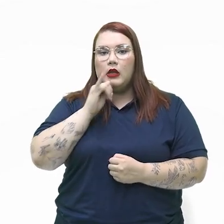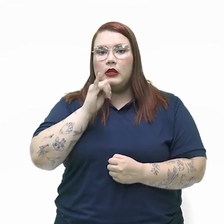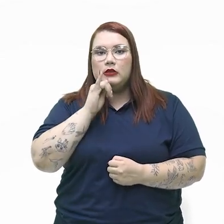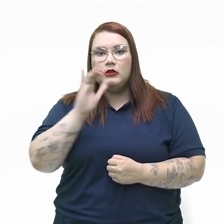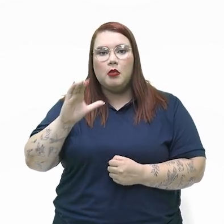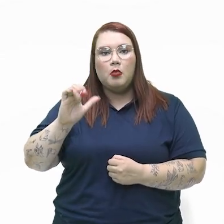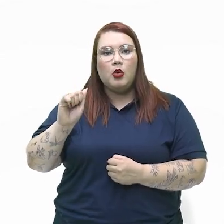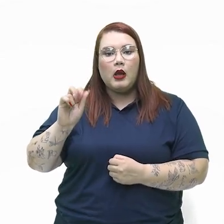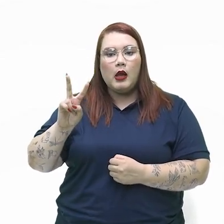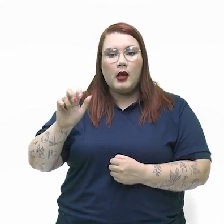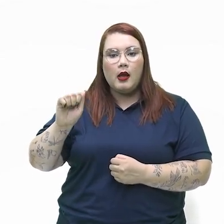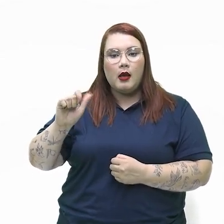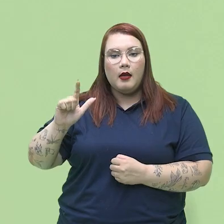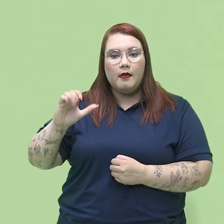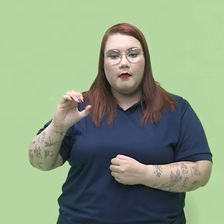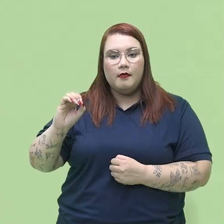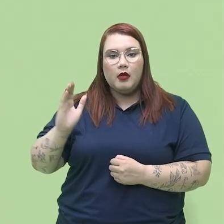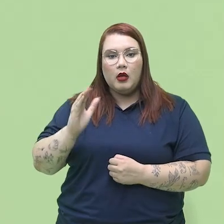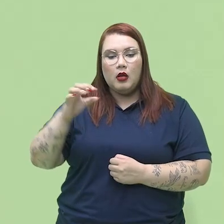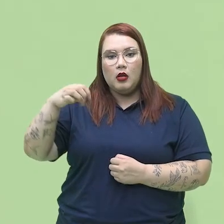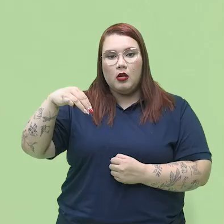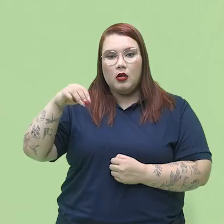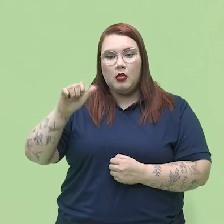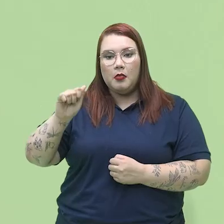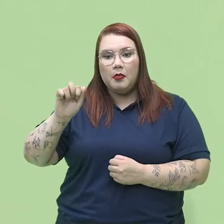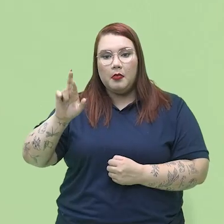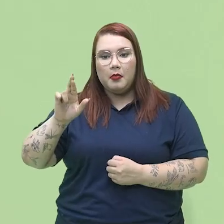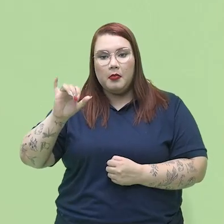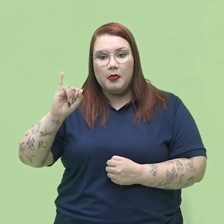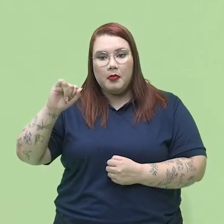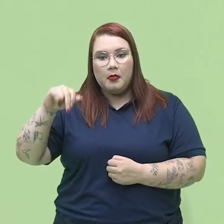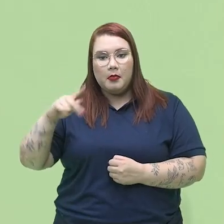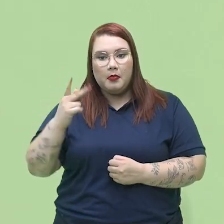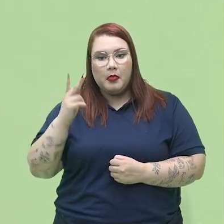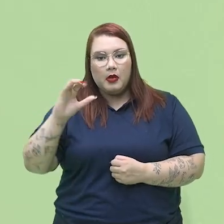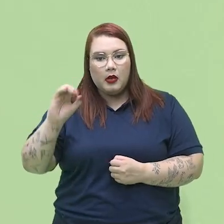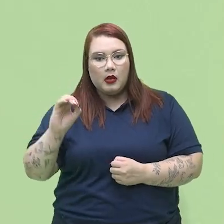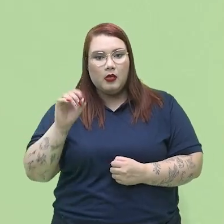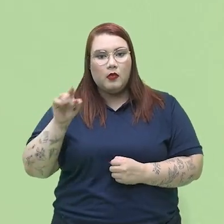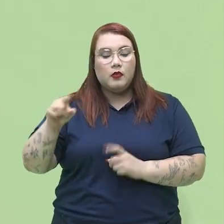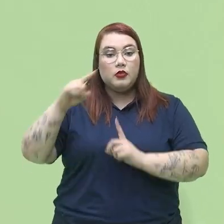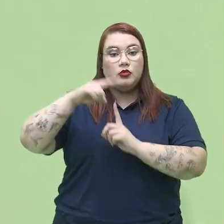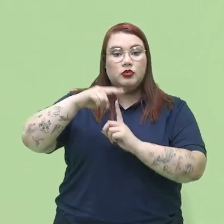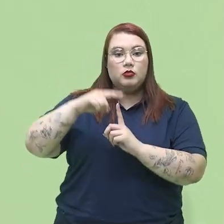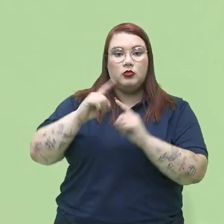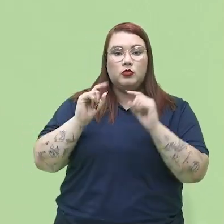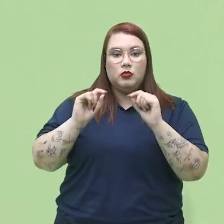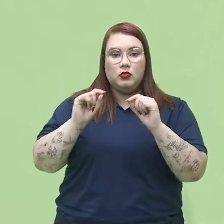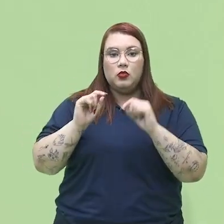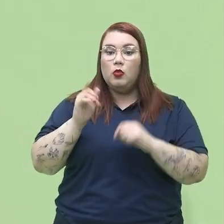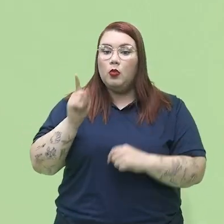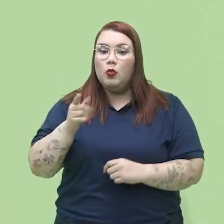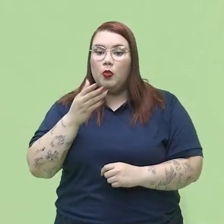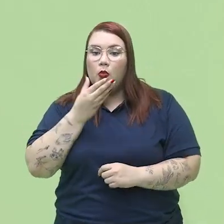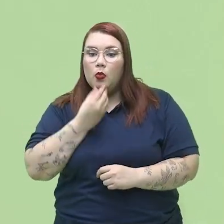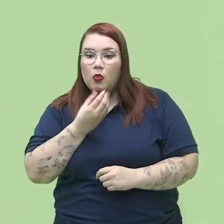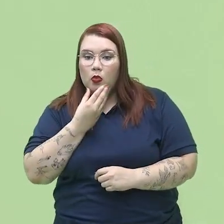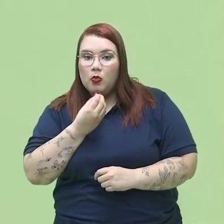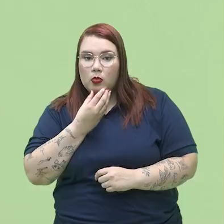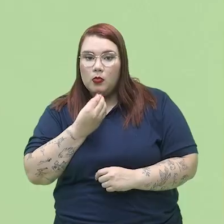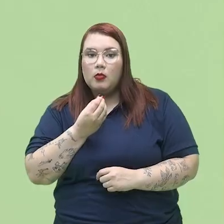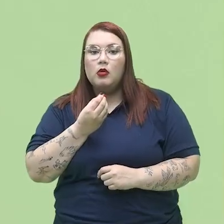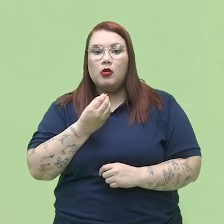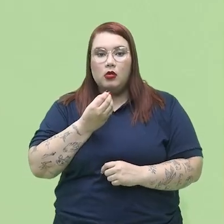por exemplo, né, a técnica furtiva dele aí, nesse caso, dessa espécie, é que o macho, e não